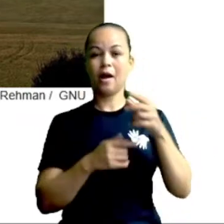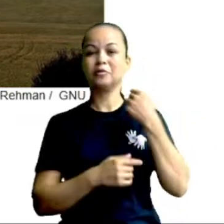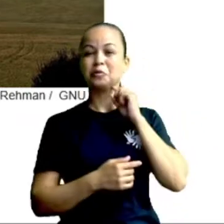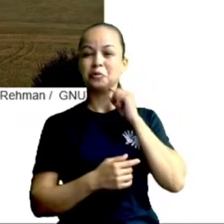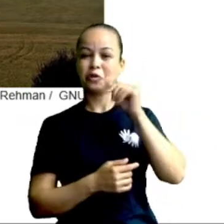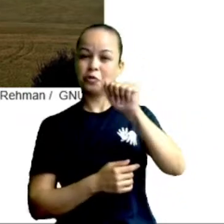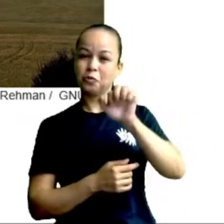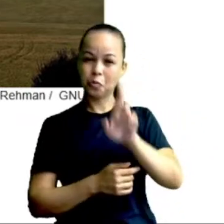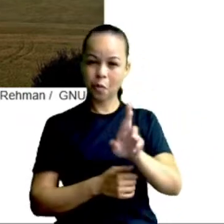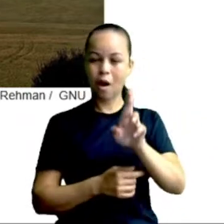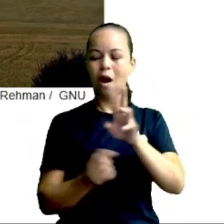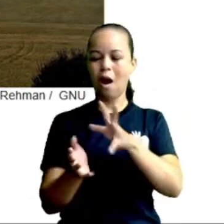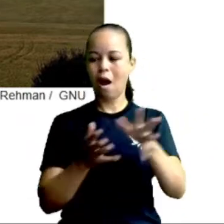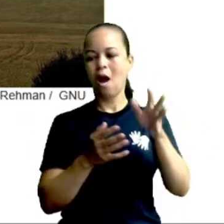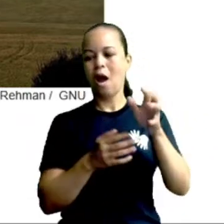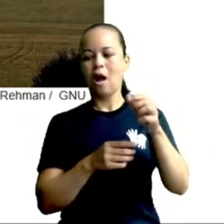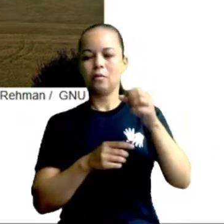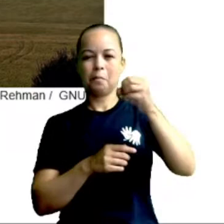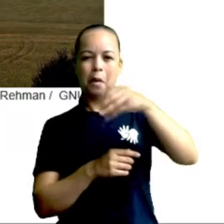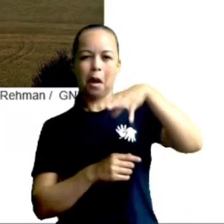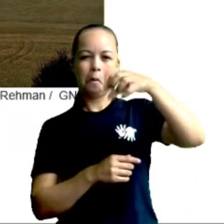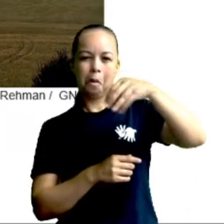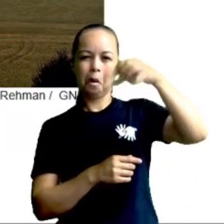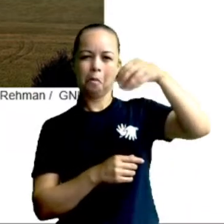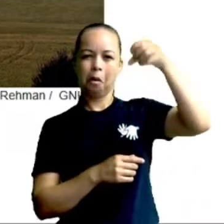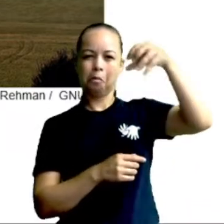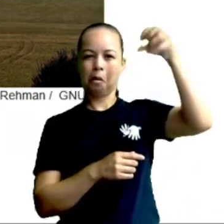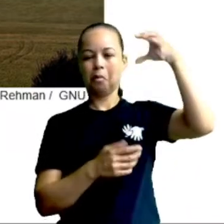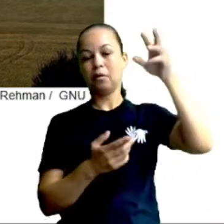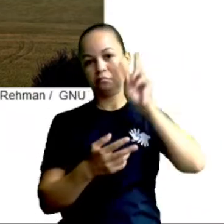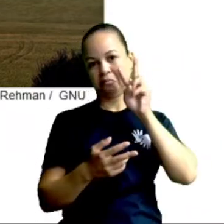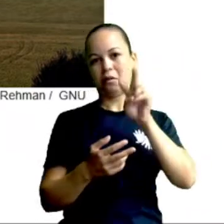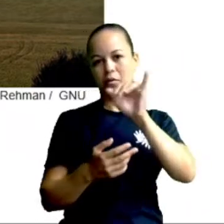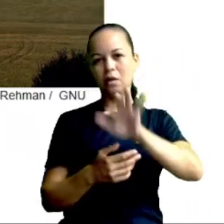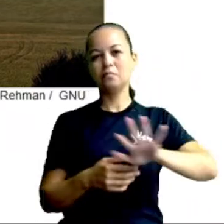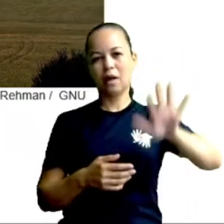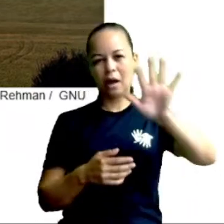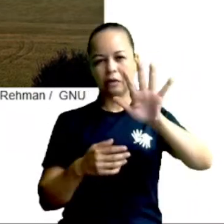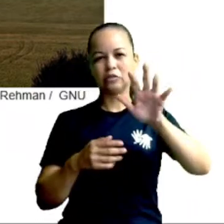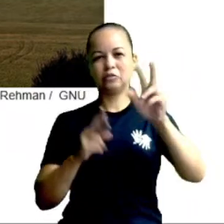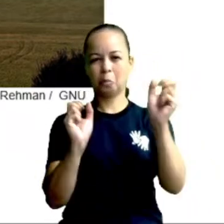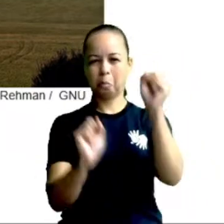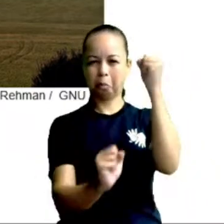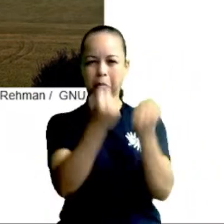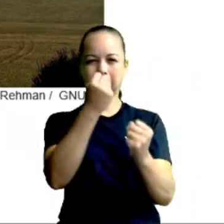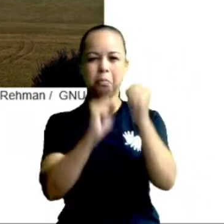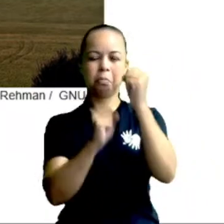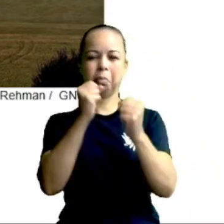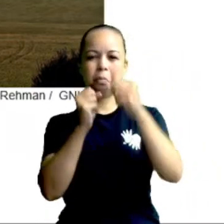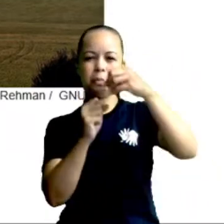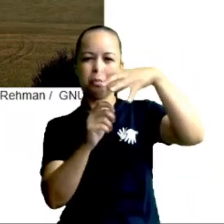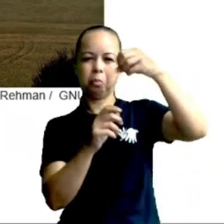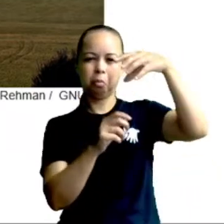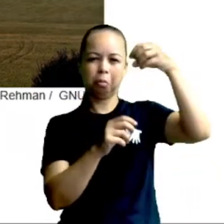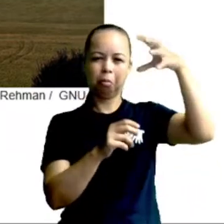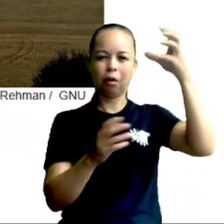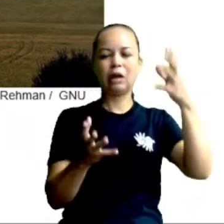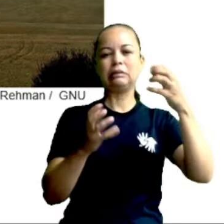essa indústria, né, e a gente vê a quantidade, né, de fumaça, né, que ela tá aí,